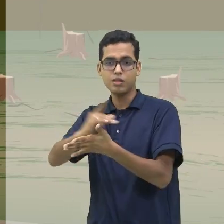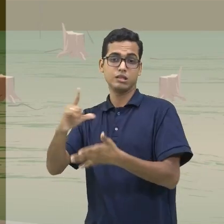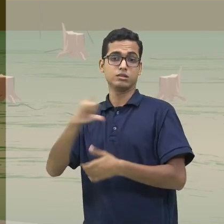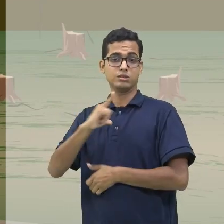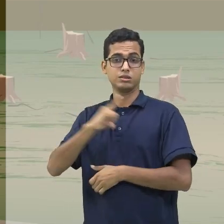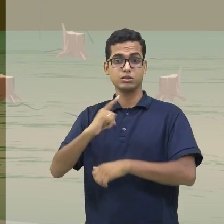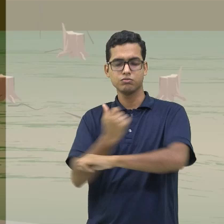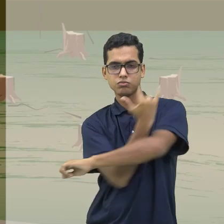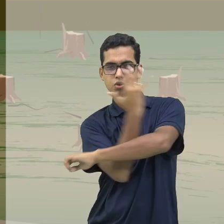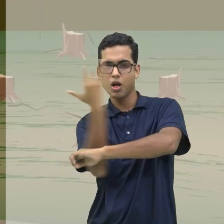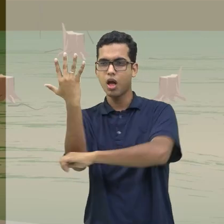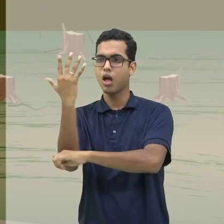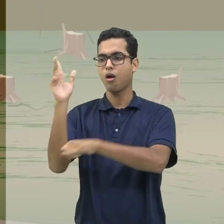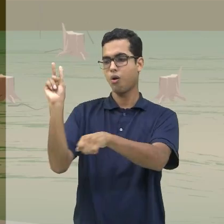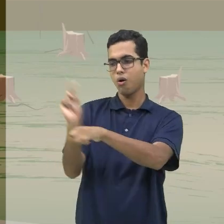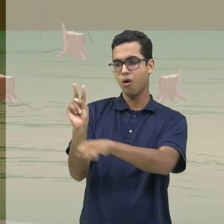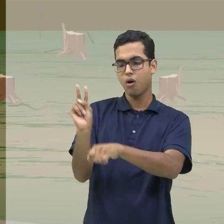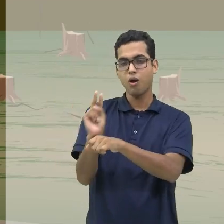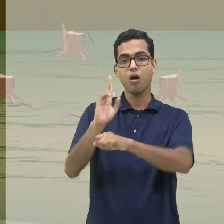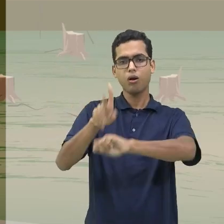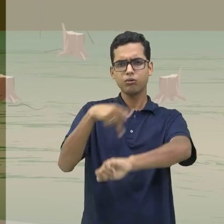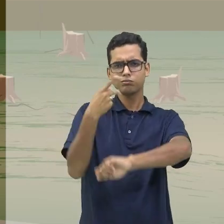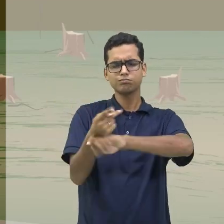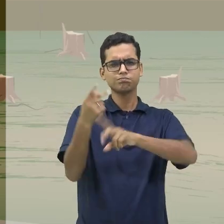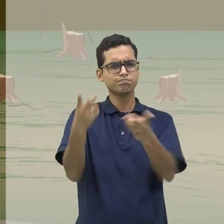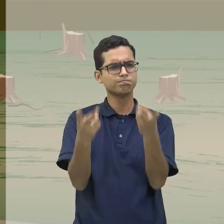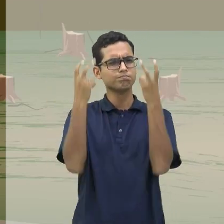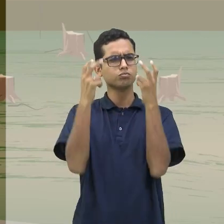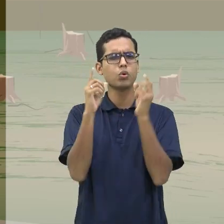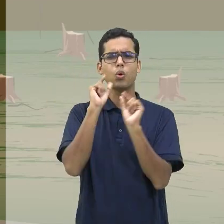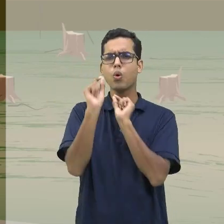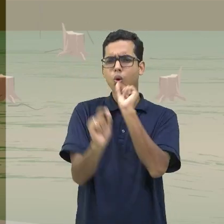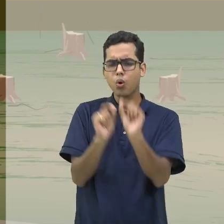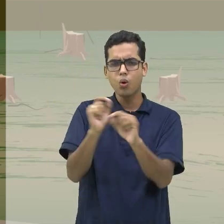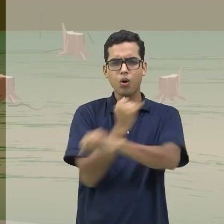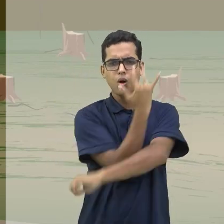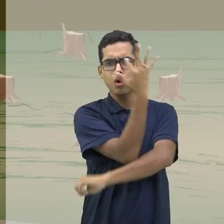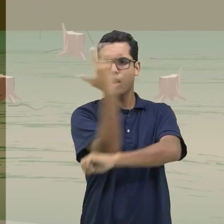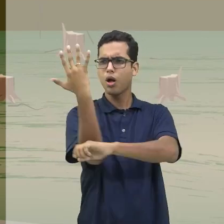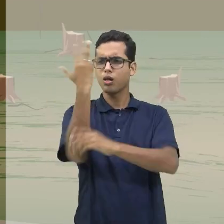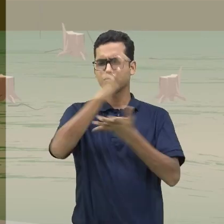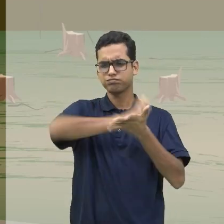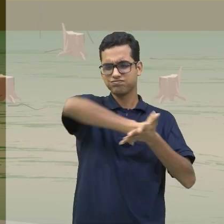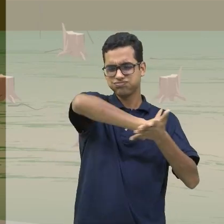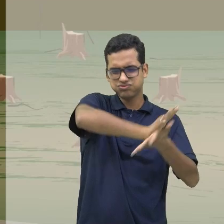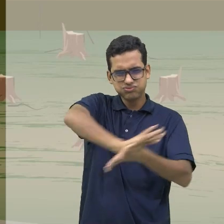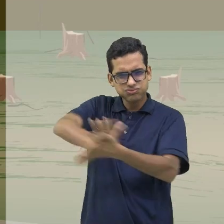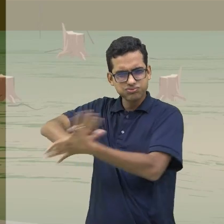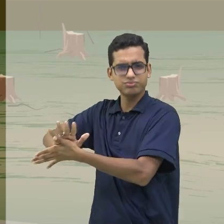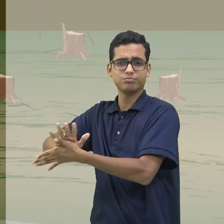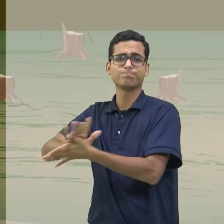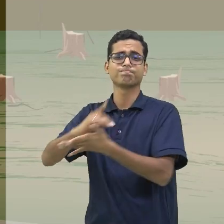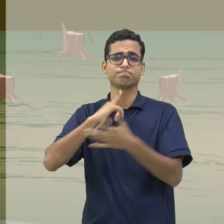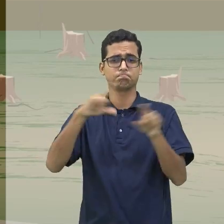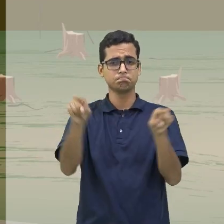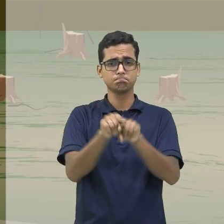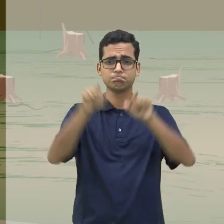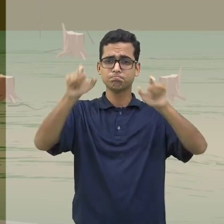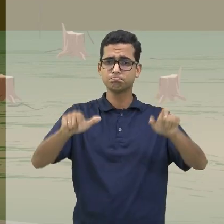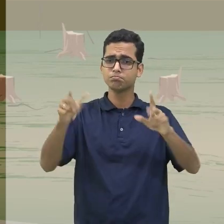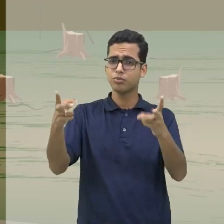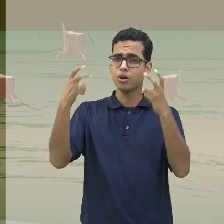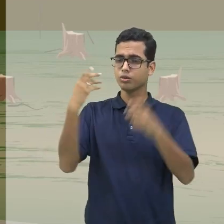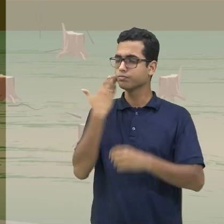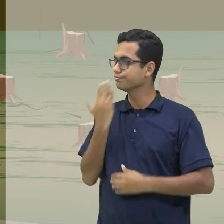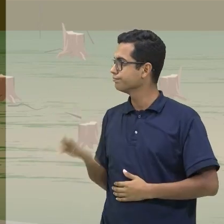toda preservada, agora a gente vê uma floresta devastada. Olha esse cenário que nos remete o quê? A